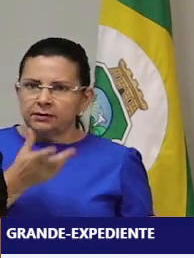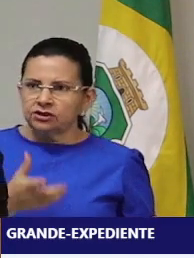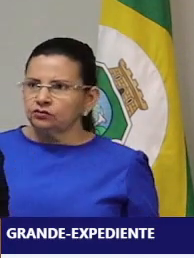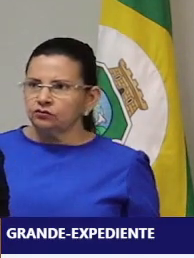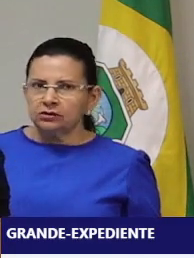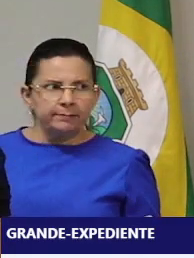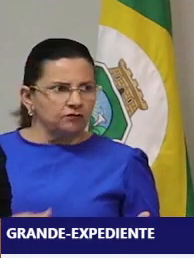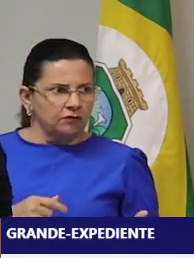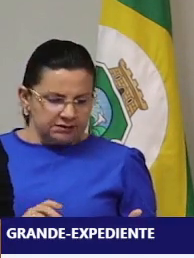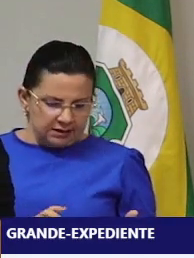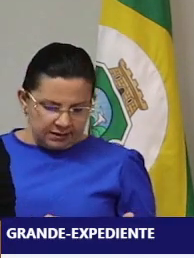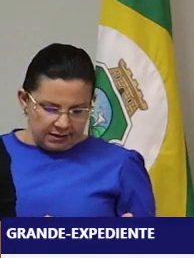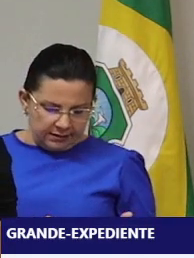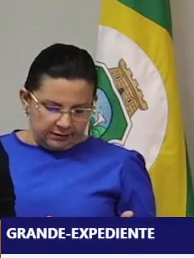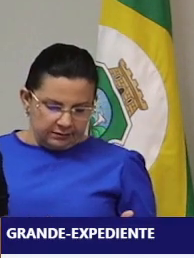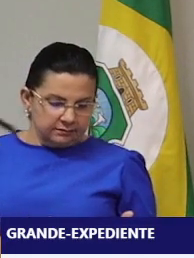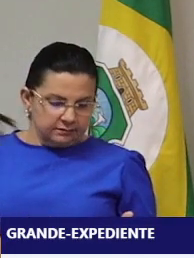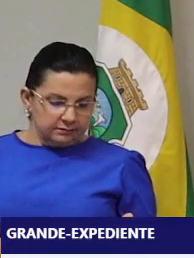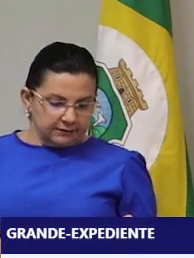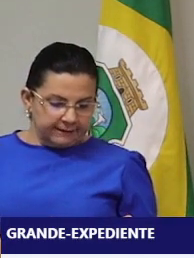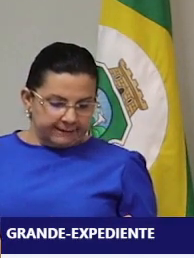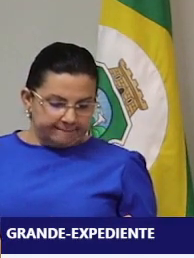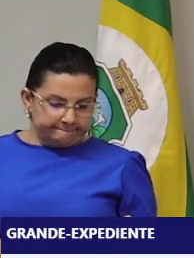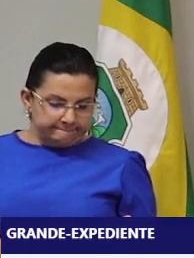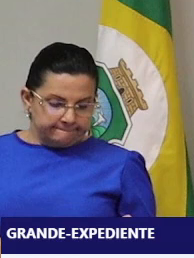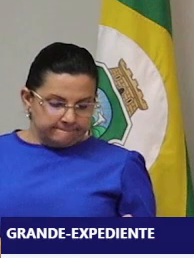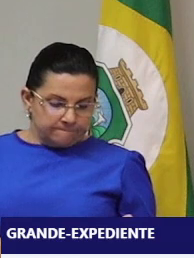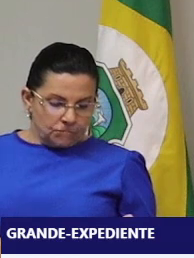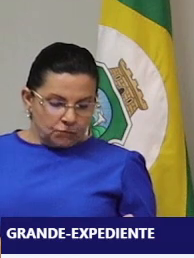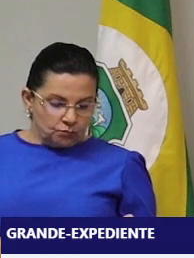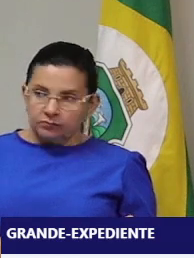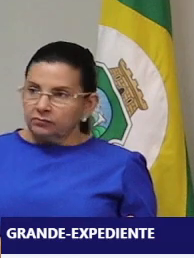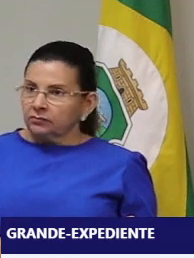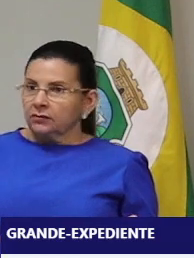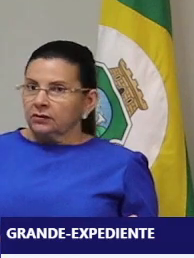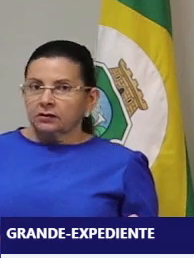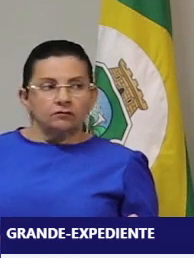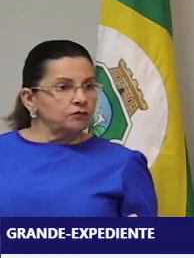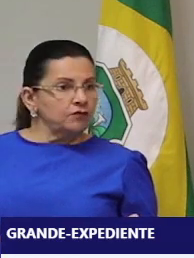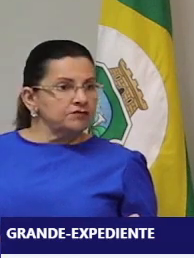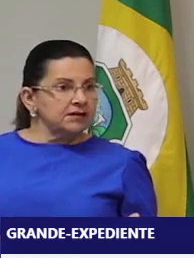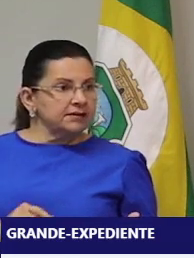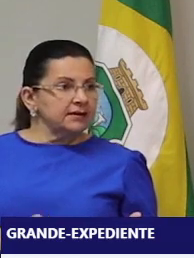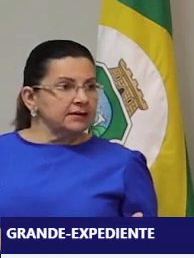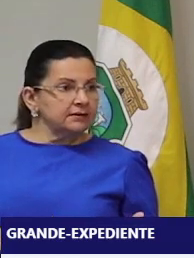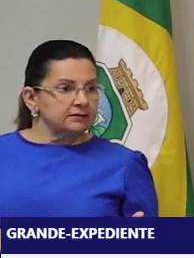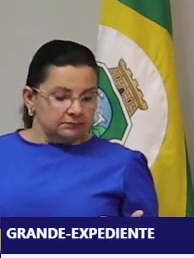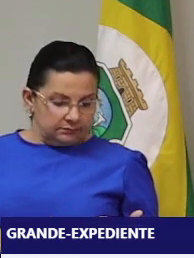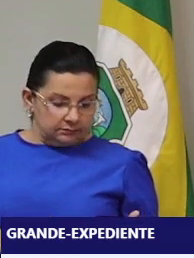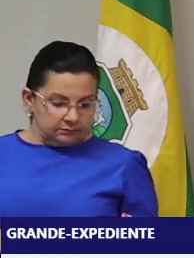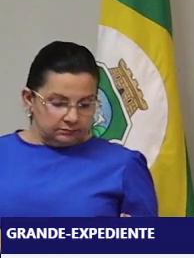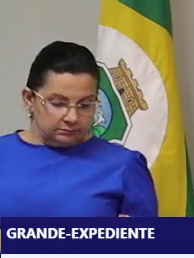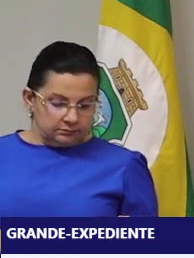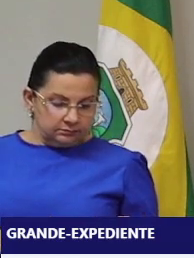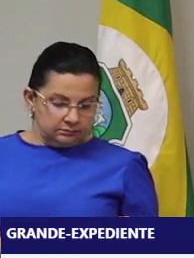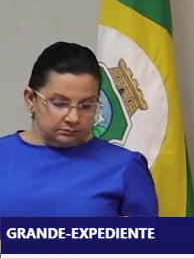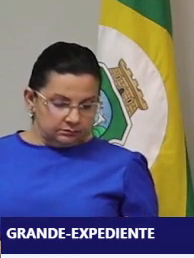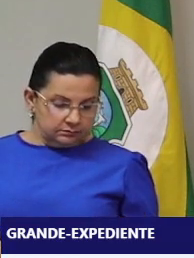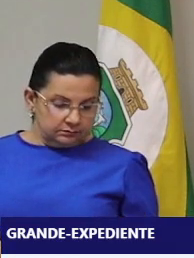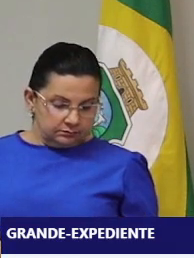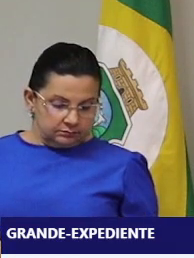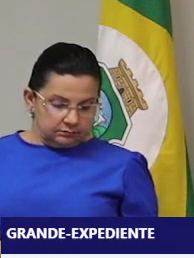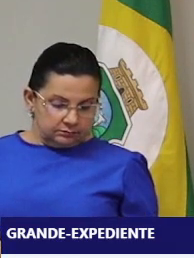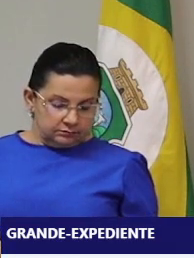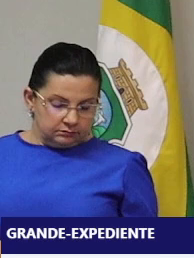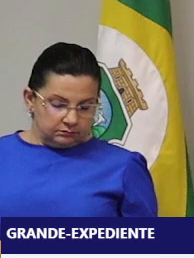né que assumiu a pasta aí que deu uma organizado nessas passagens quando aquele paciente que